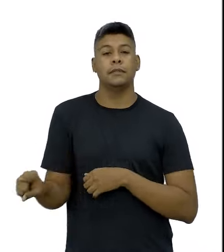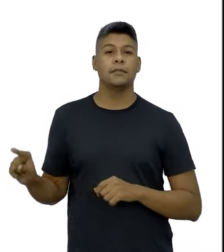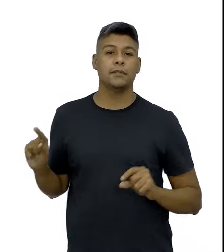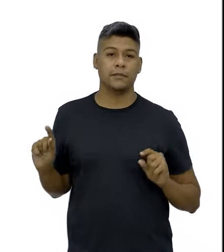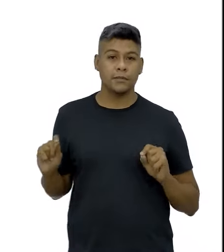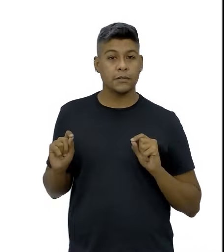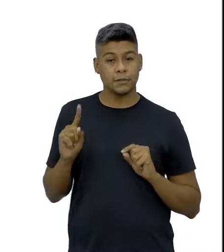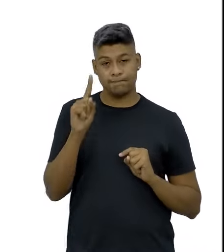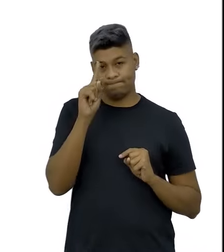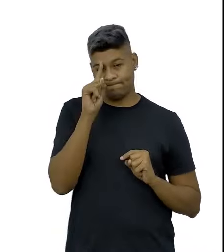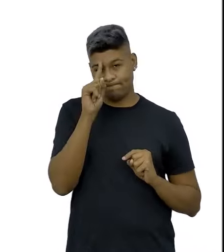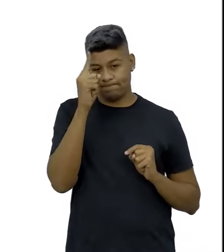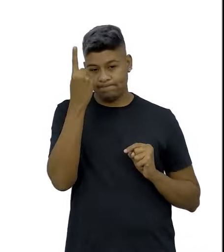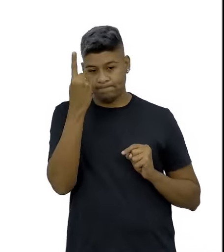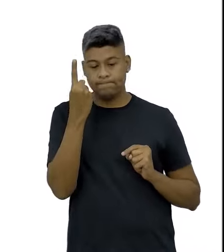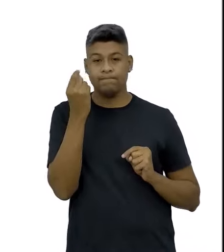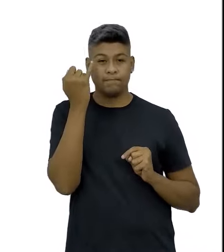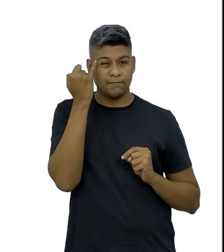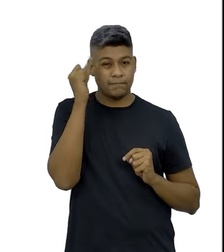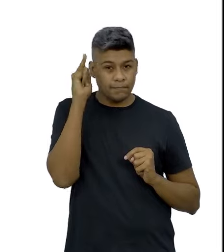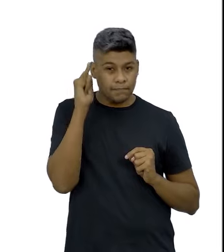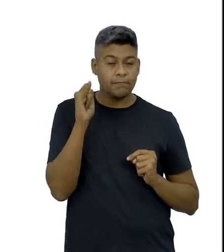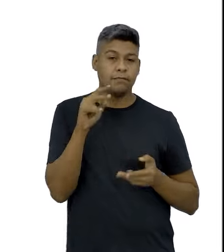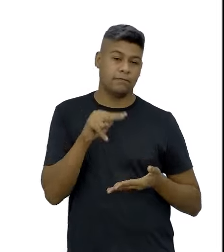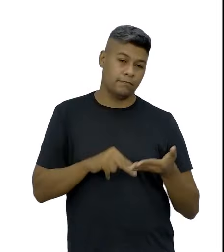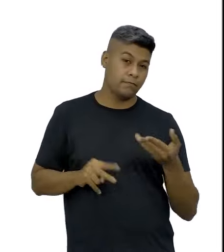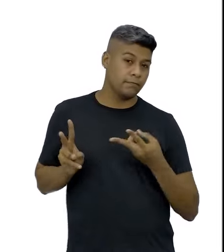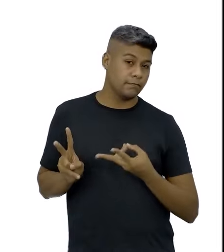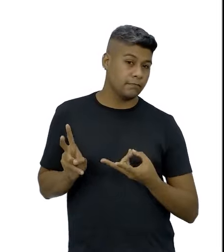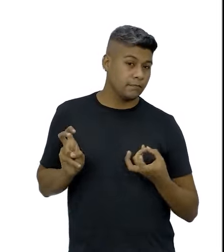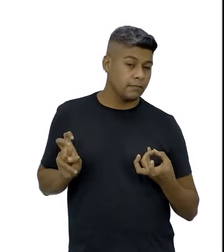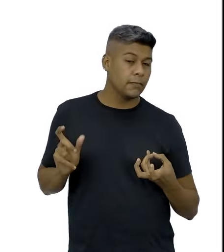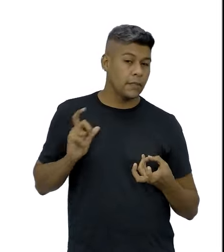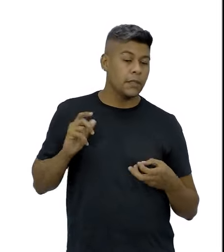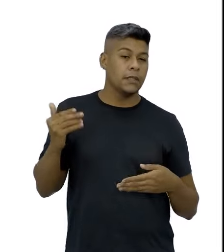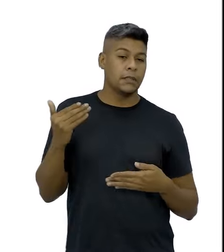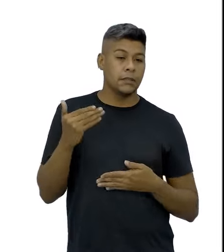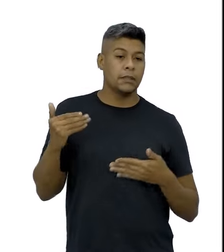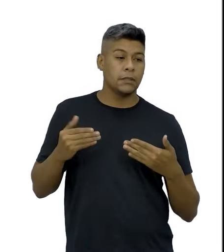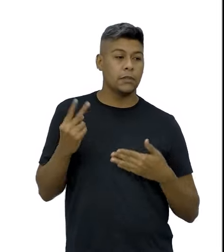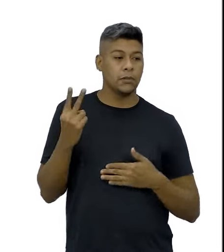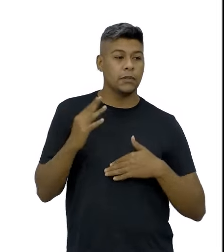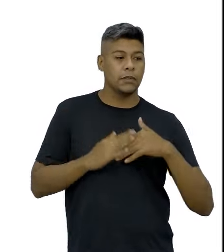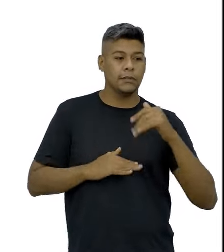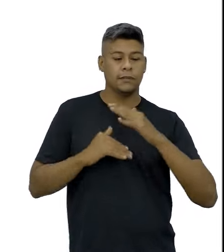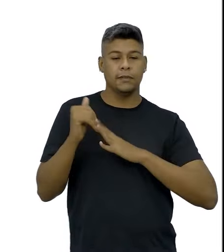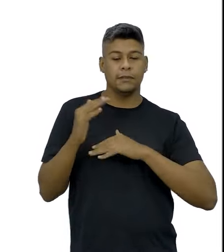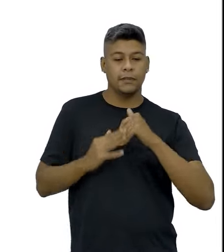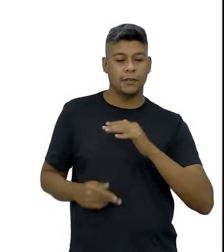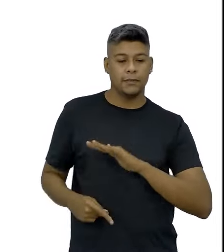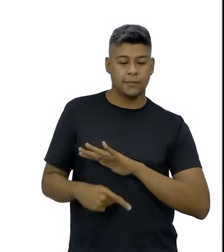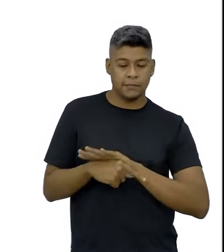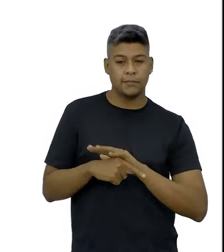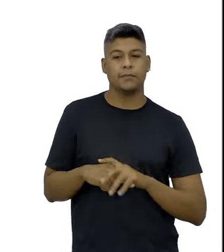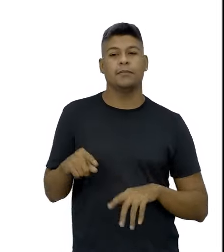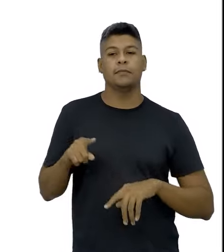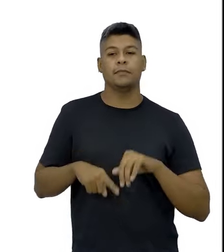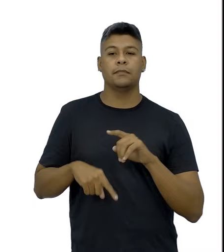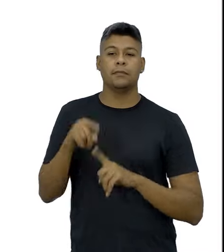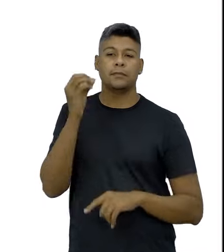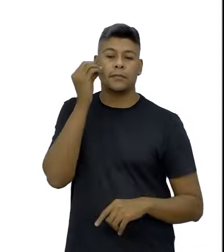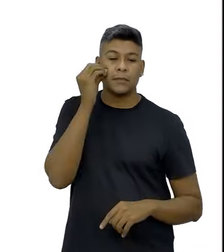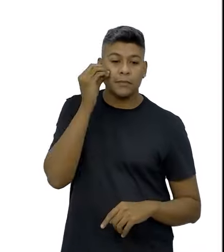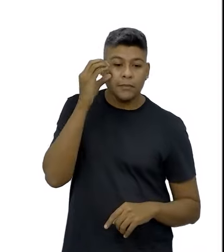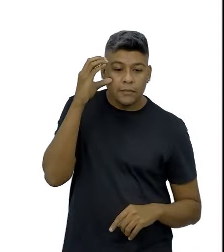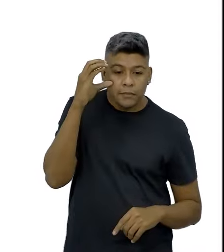às estratégias de leitura. Observem que há no slide duas habilidades atreladas a esse objeto de